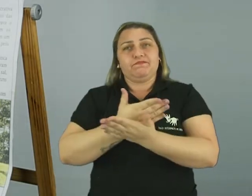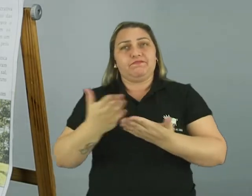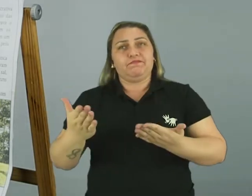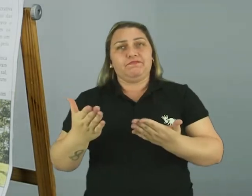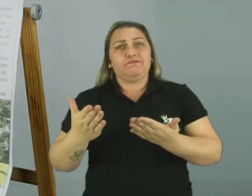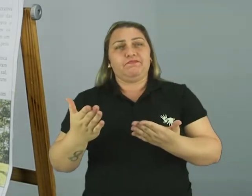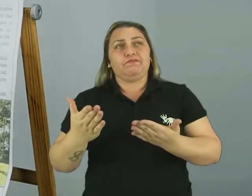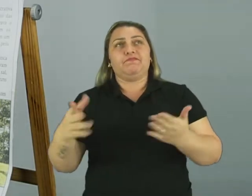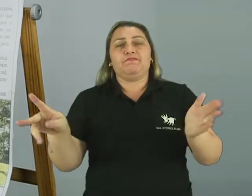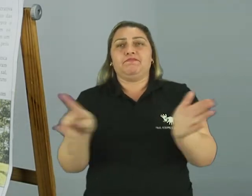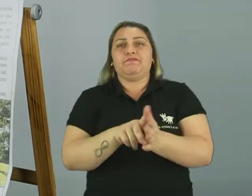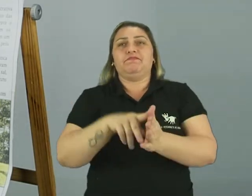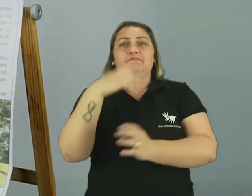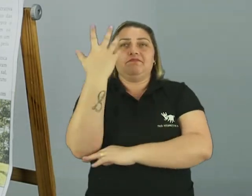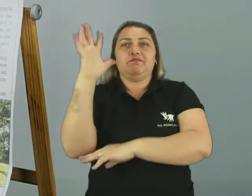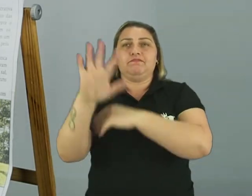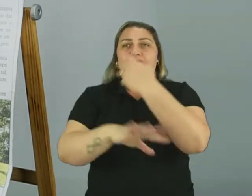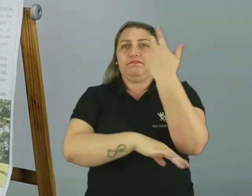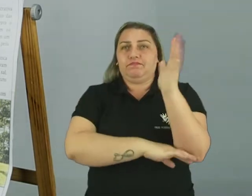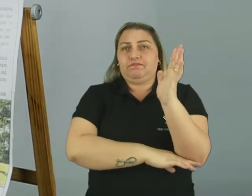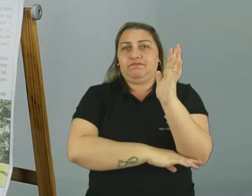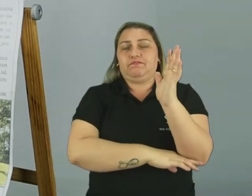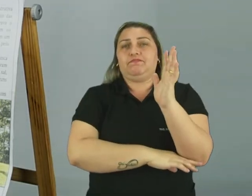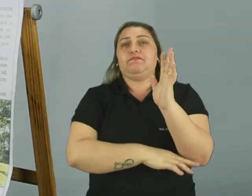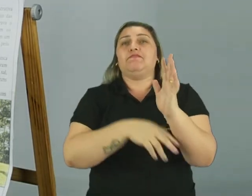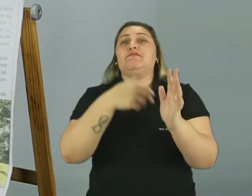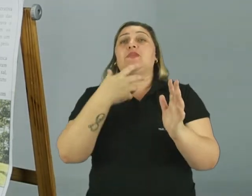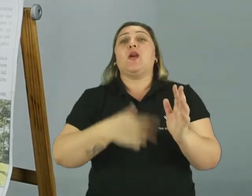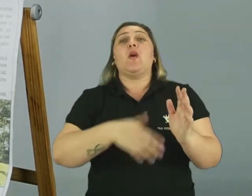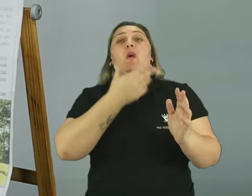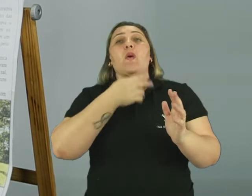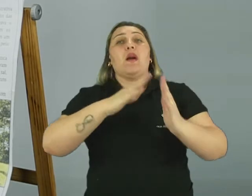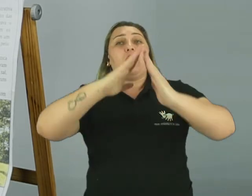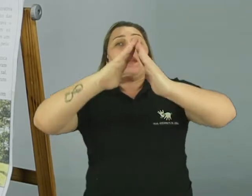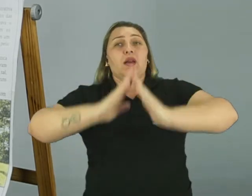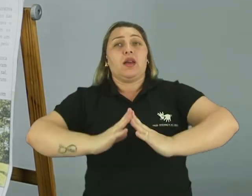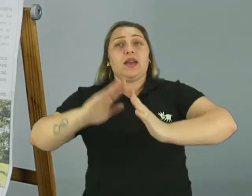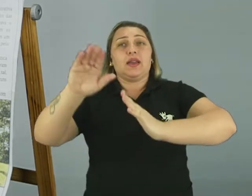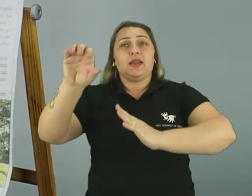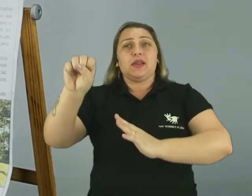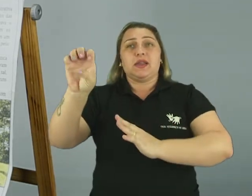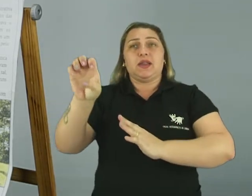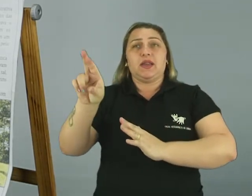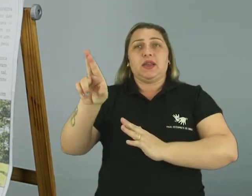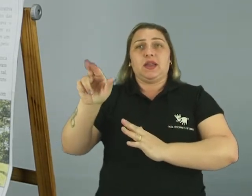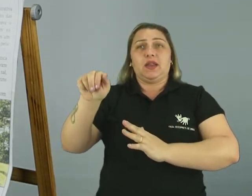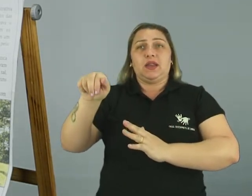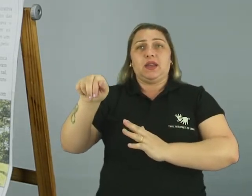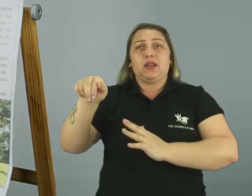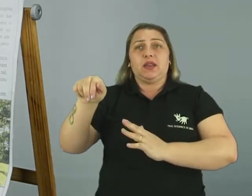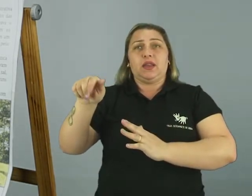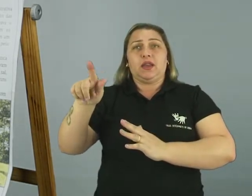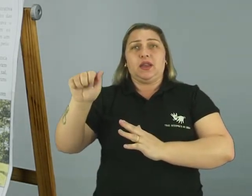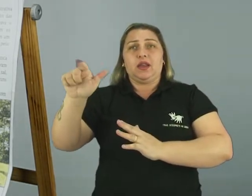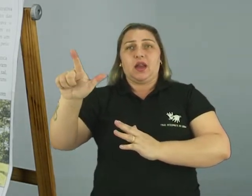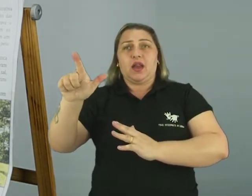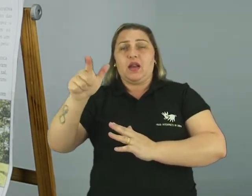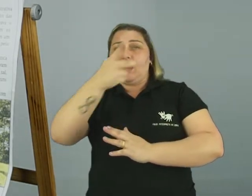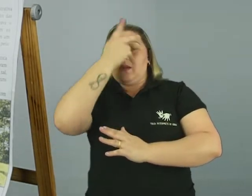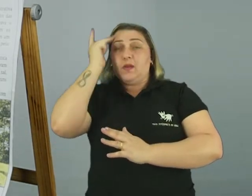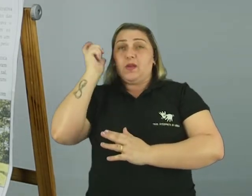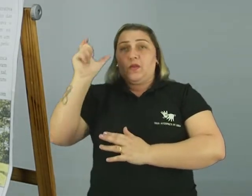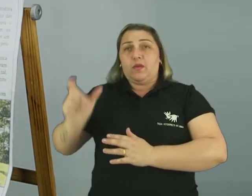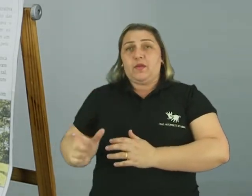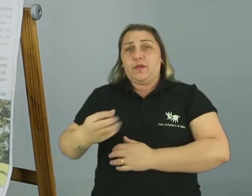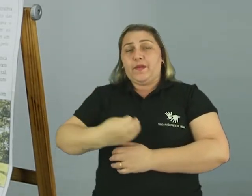tudo vem da natureza. Então, o seringal é onde vivia os seringueiros, né? E